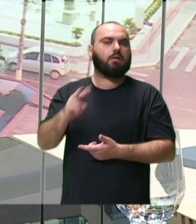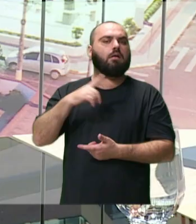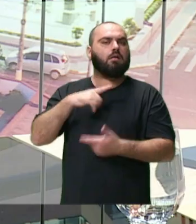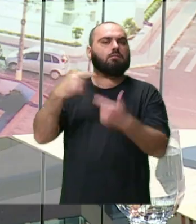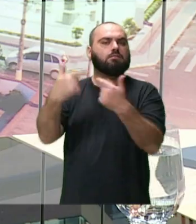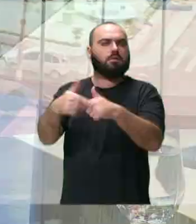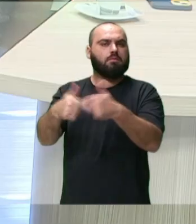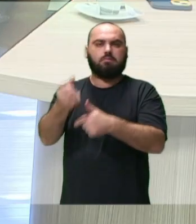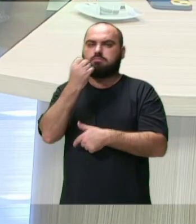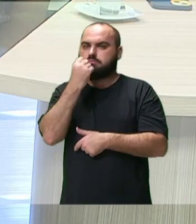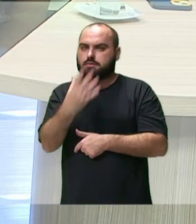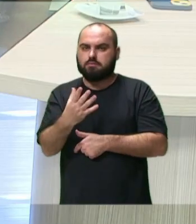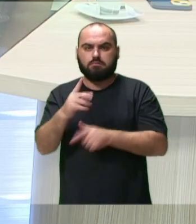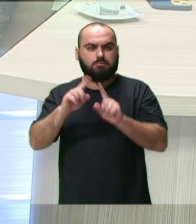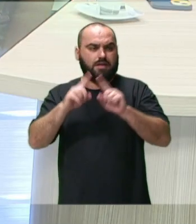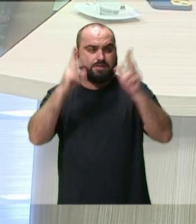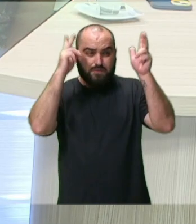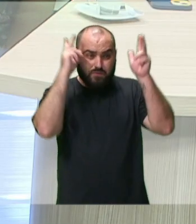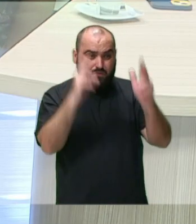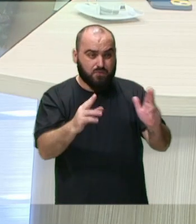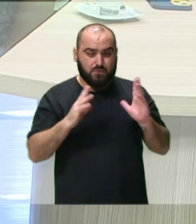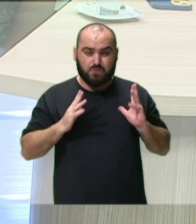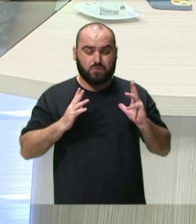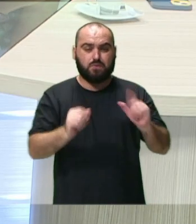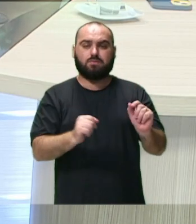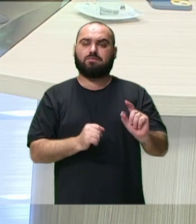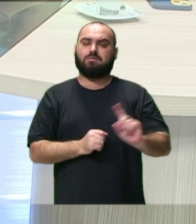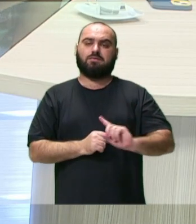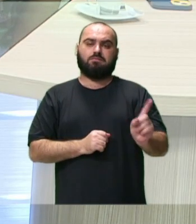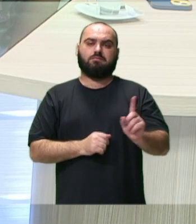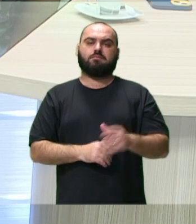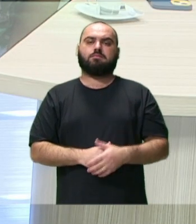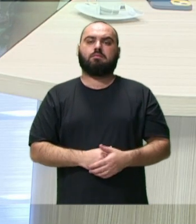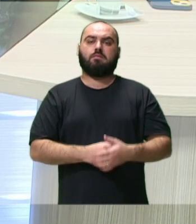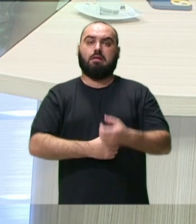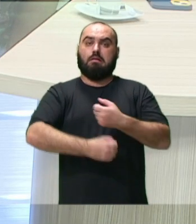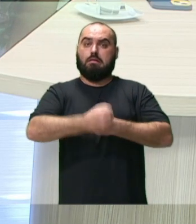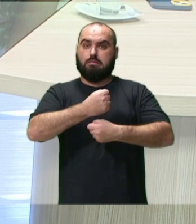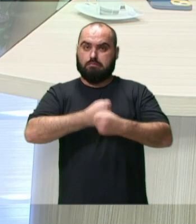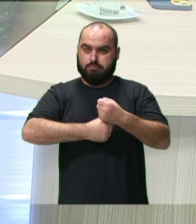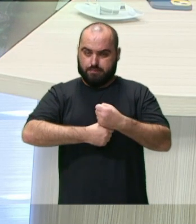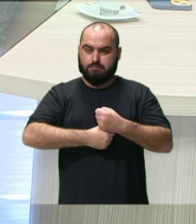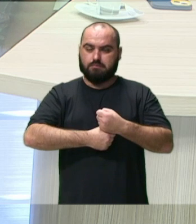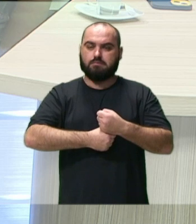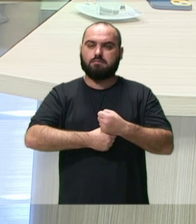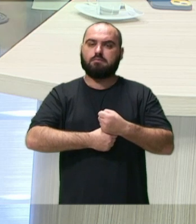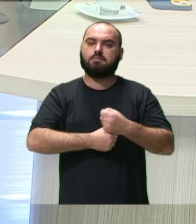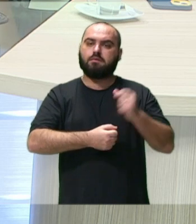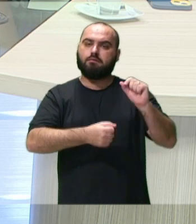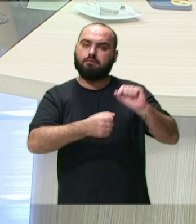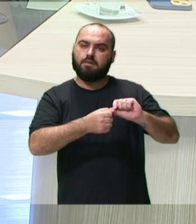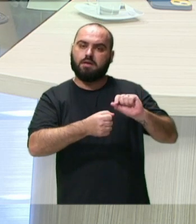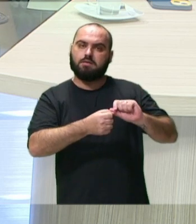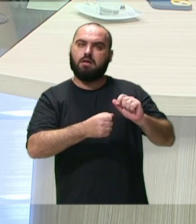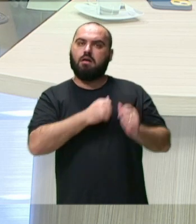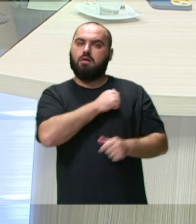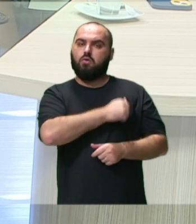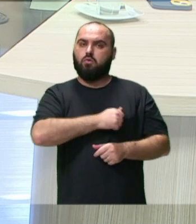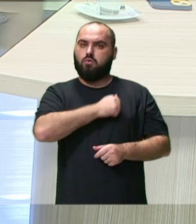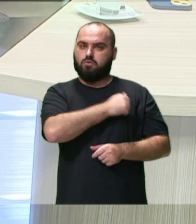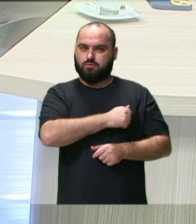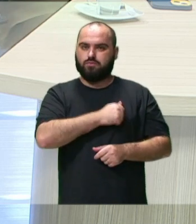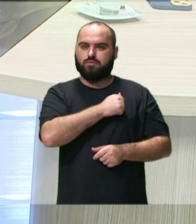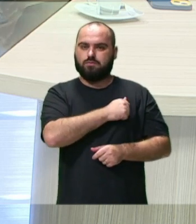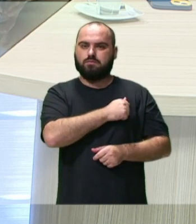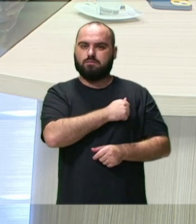que o meu foco não pode ser igual ao de todo mundo. Então, por exemplo, ano passado, a gente fez um evento em agosto, e para fazer o evento